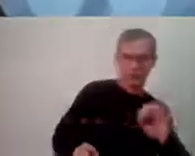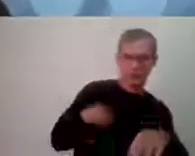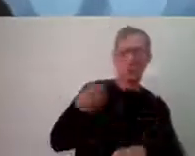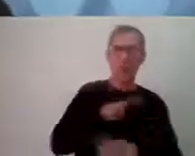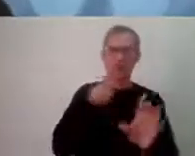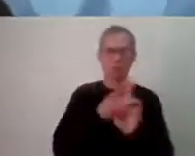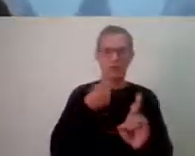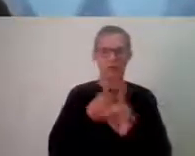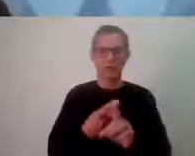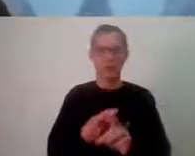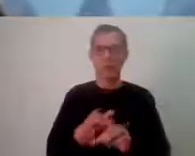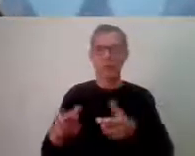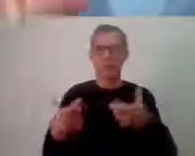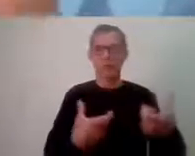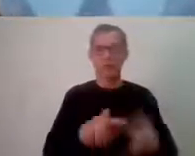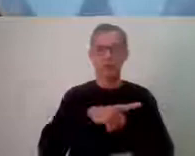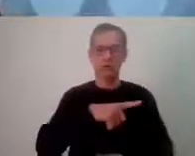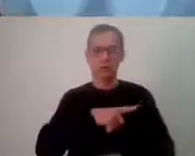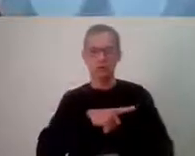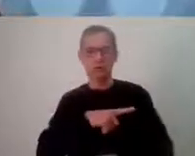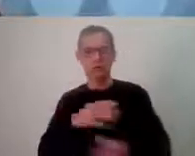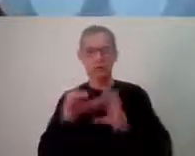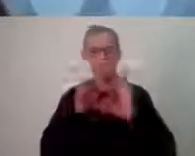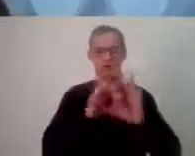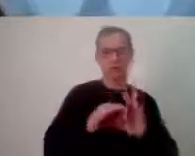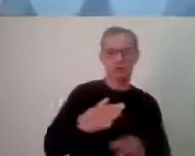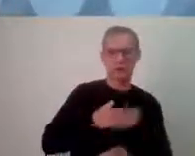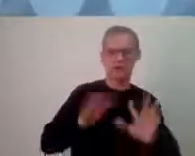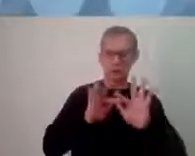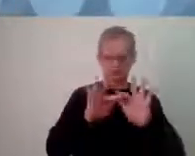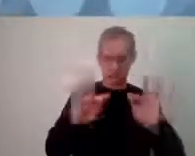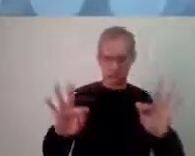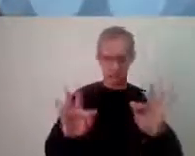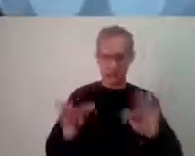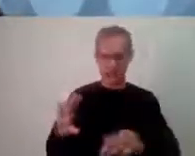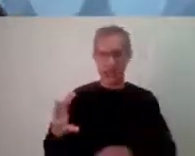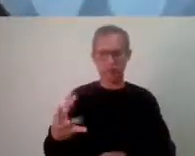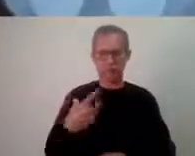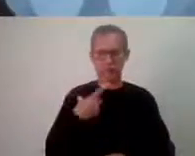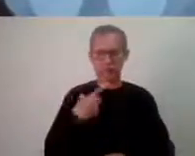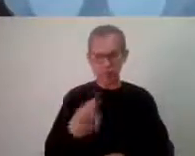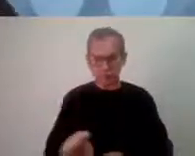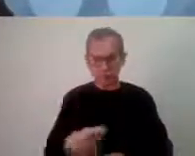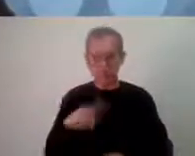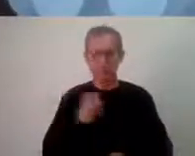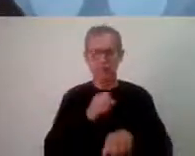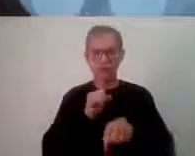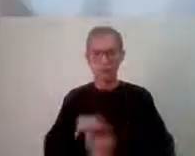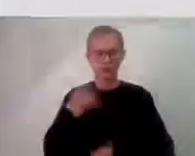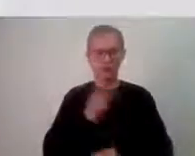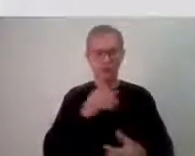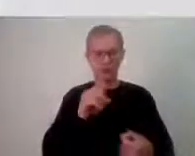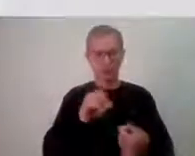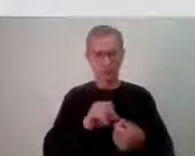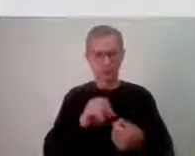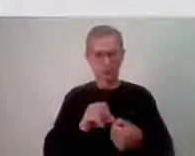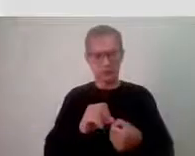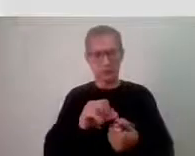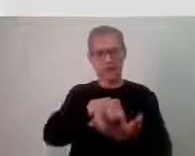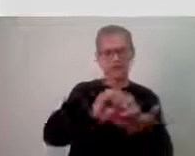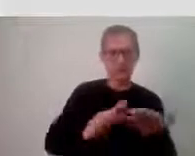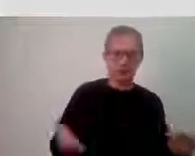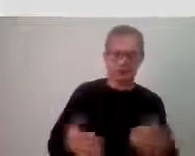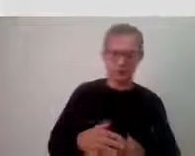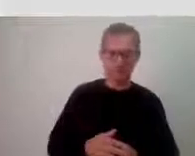gente encontrar a sua posição, eu tenho que integrar a minha função, velocidade. Então, vamos ao quadro para a gente fazer essa